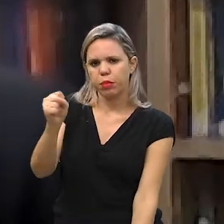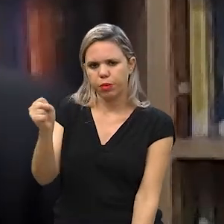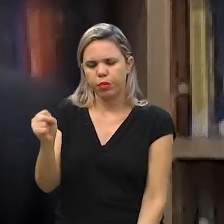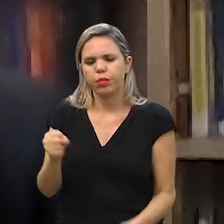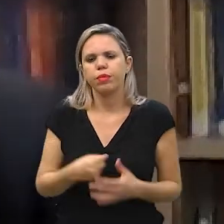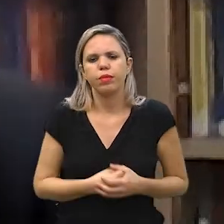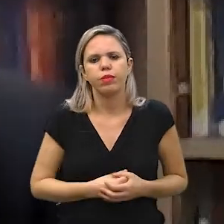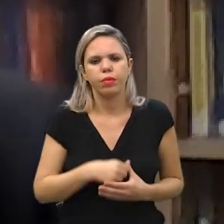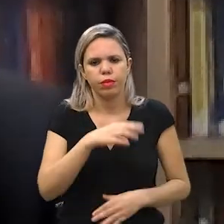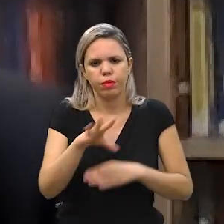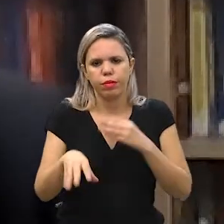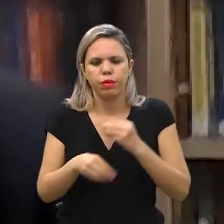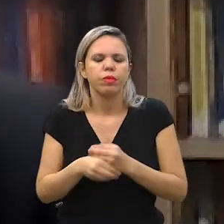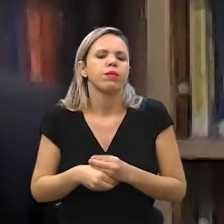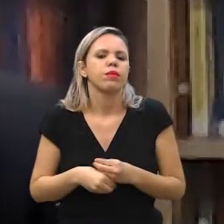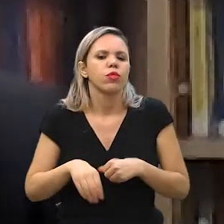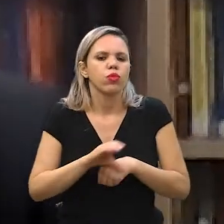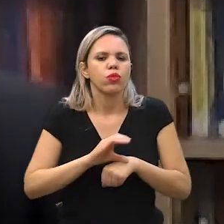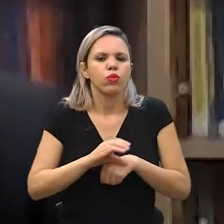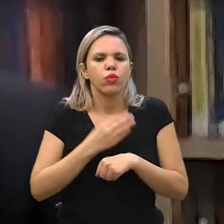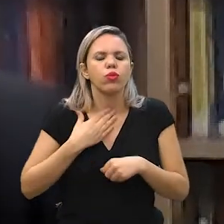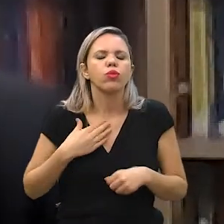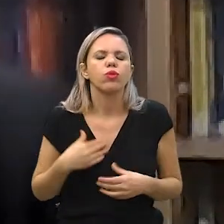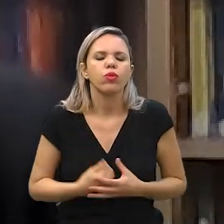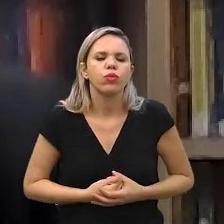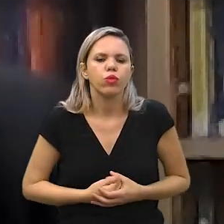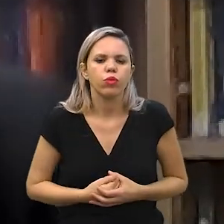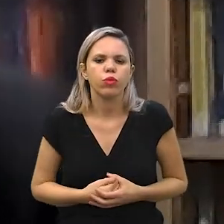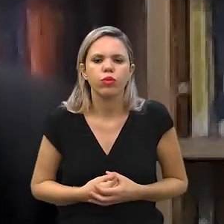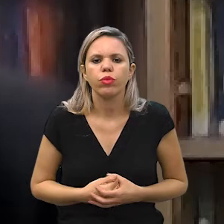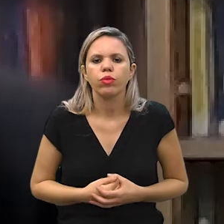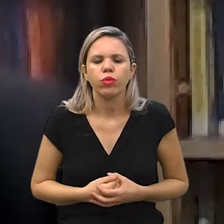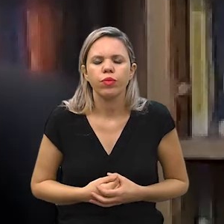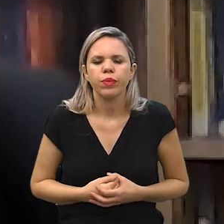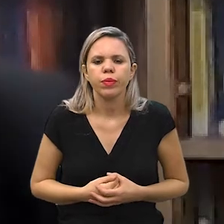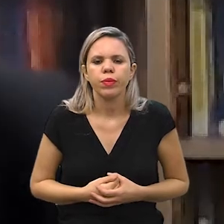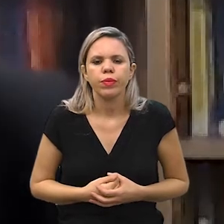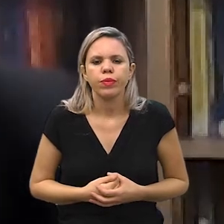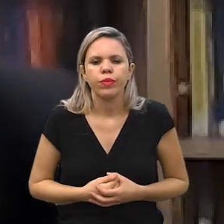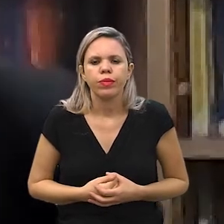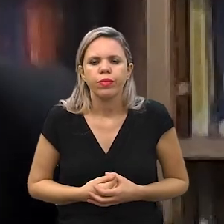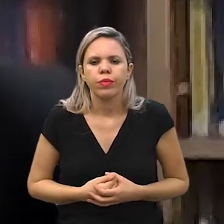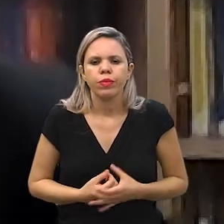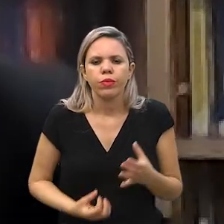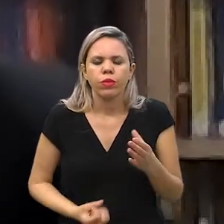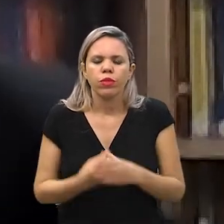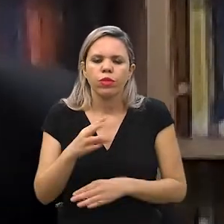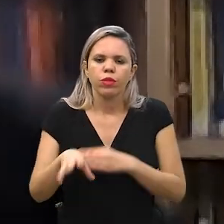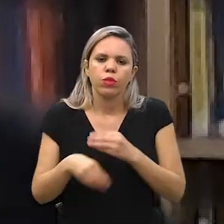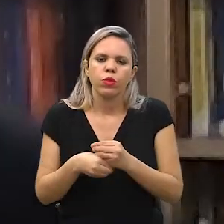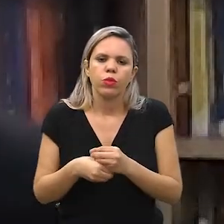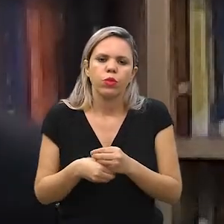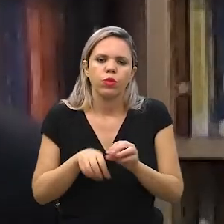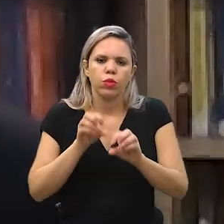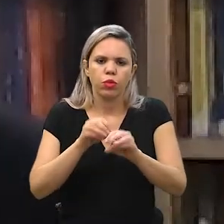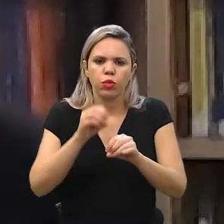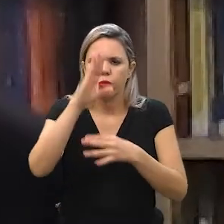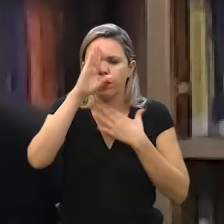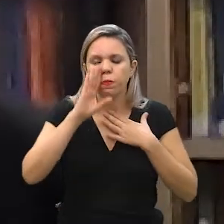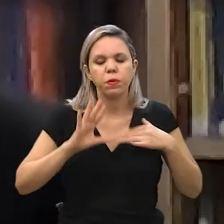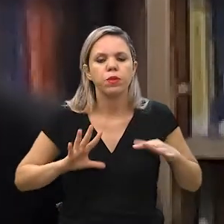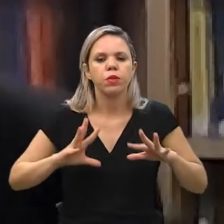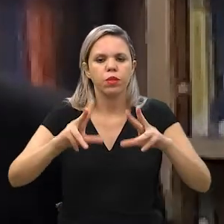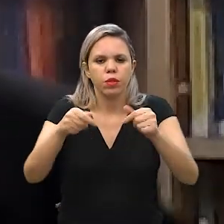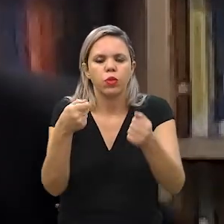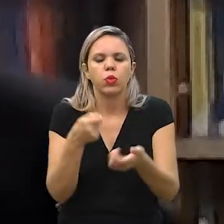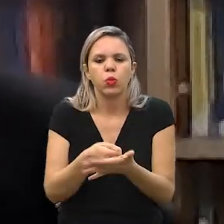foi instituída a Constituinte de 88, foi quando se instituiu o ensino gratuito para todos, um